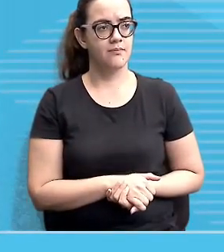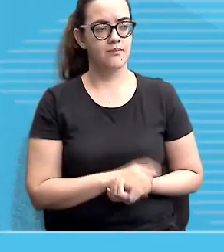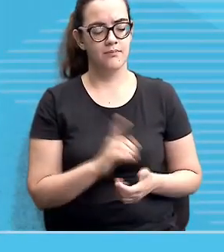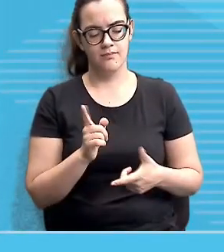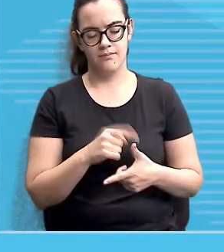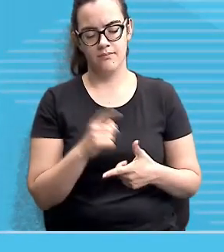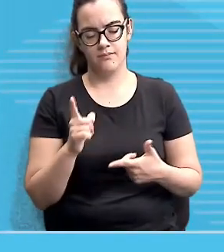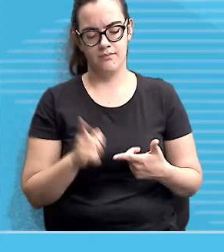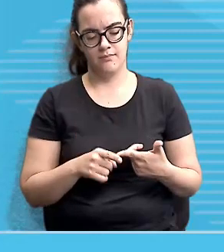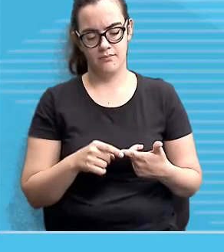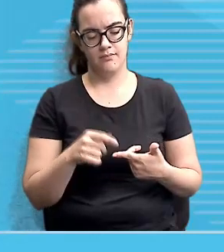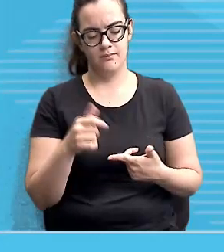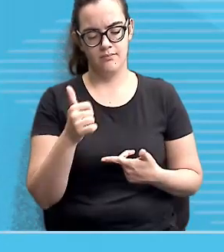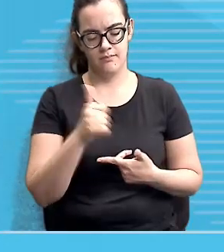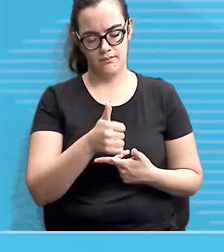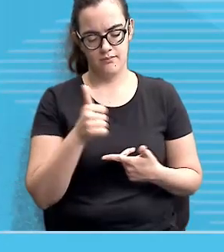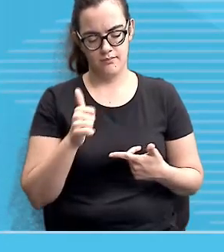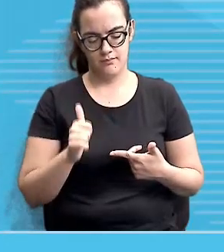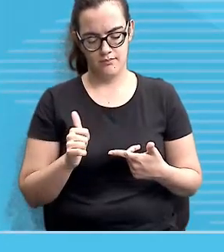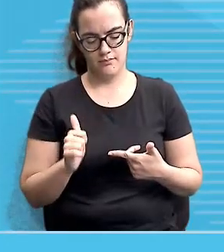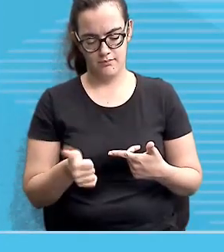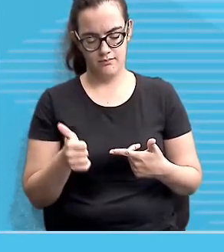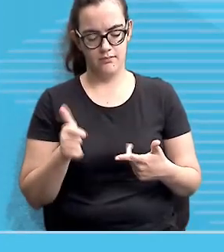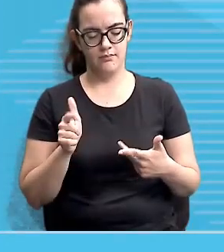é desse material é